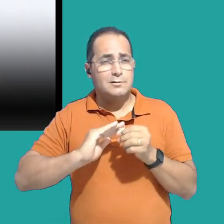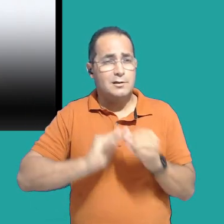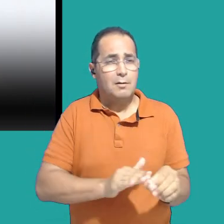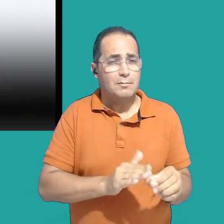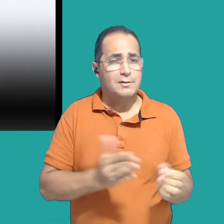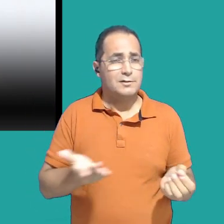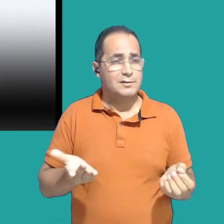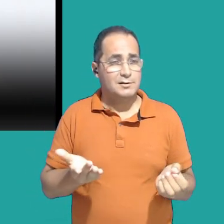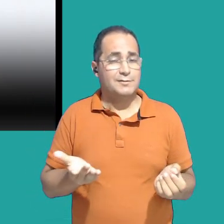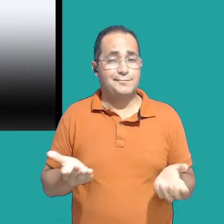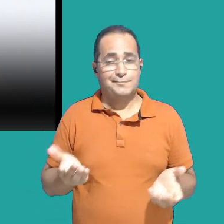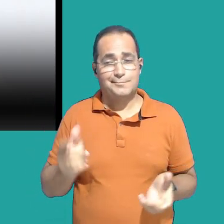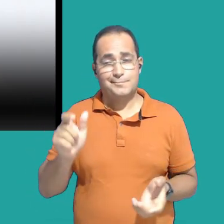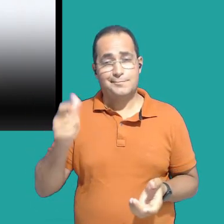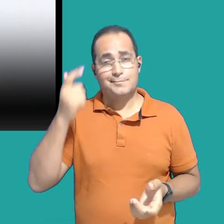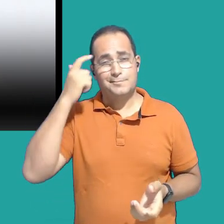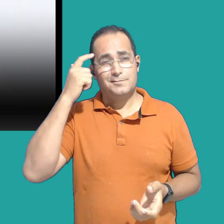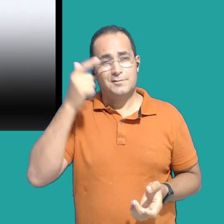total